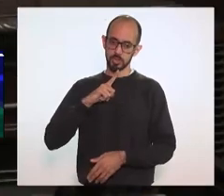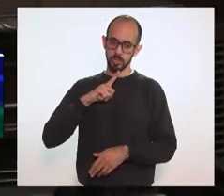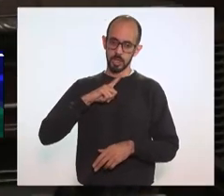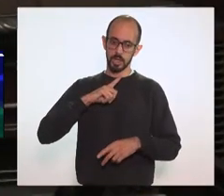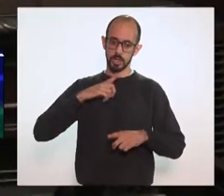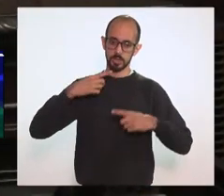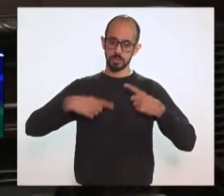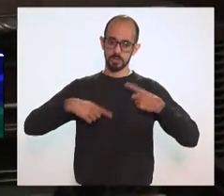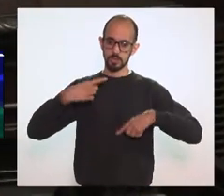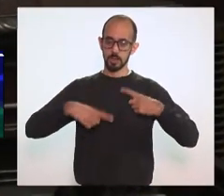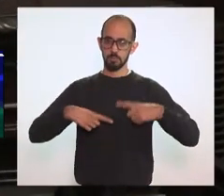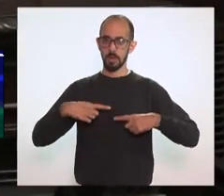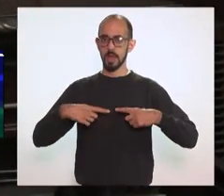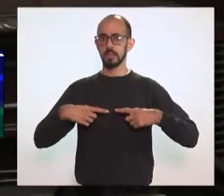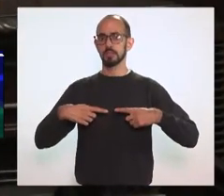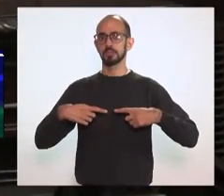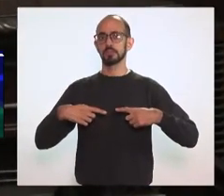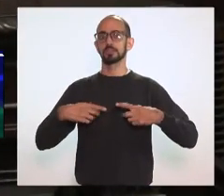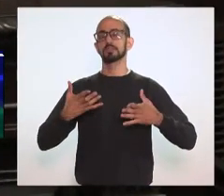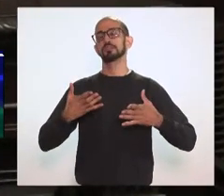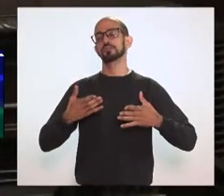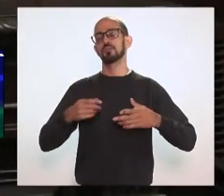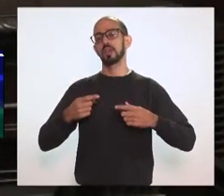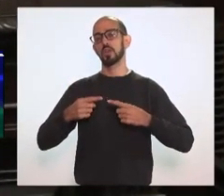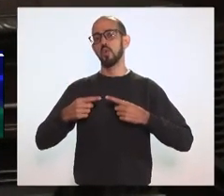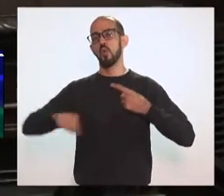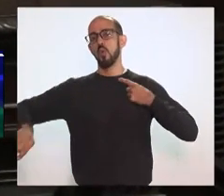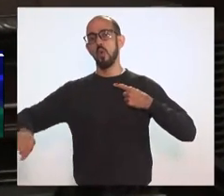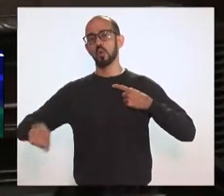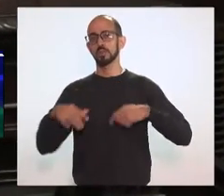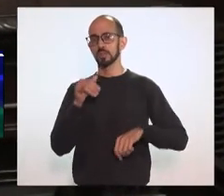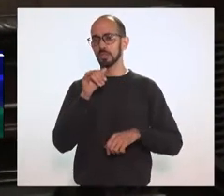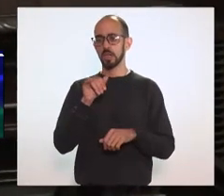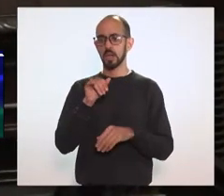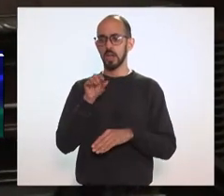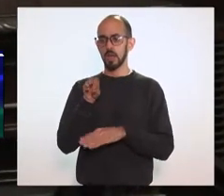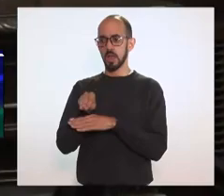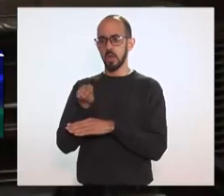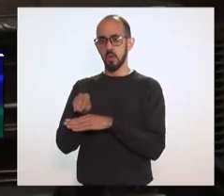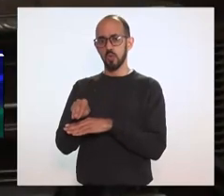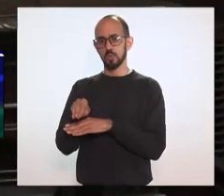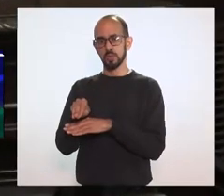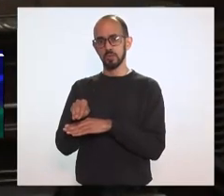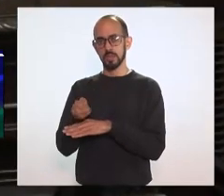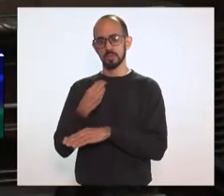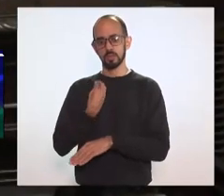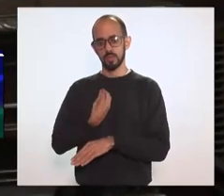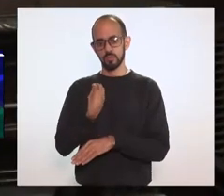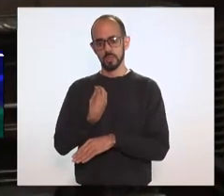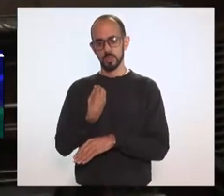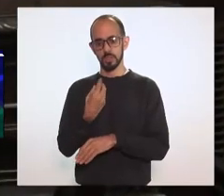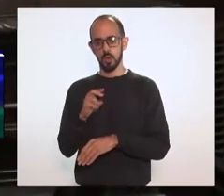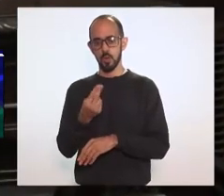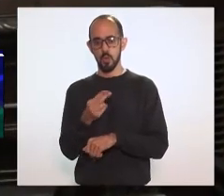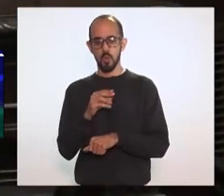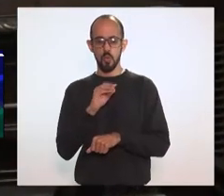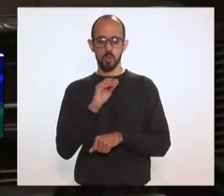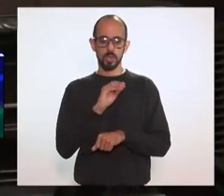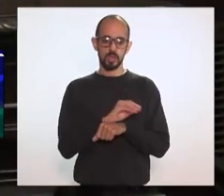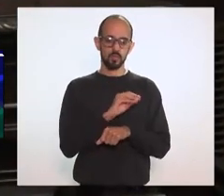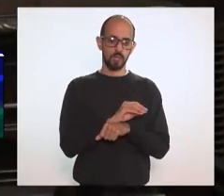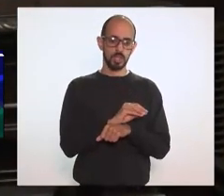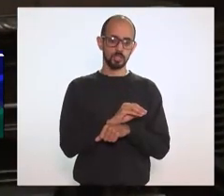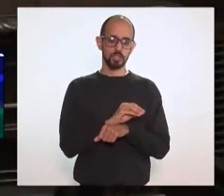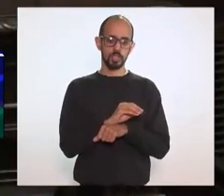as teses que vão contra a preservação da vida, que defendem a droga, que defendem o